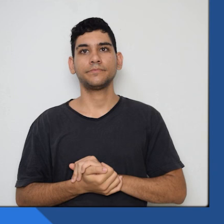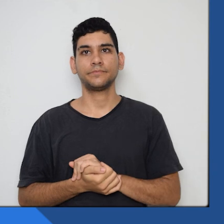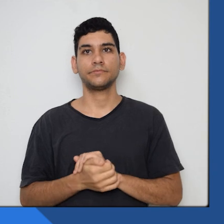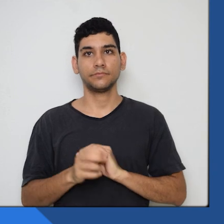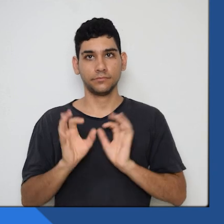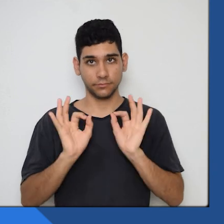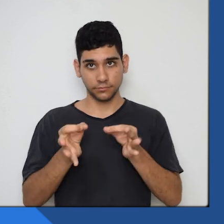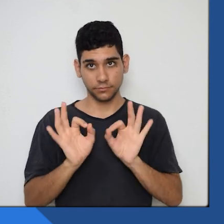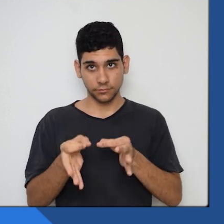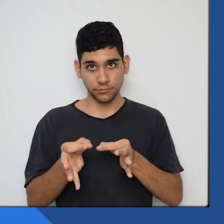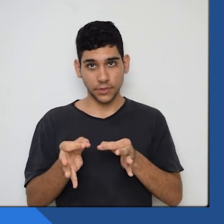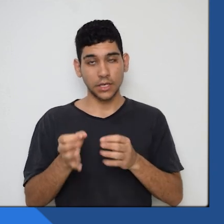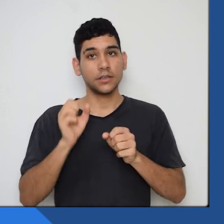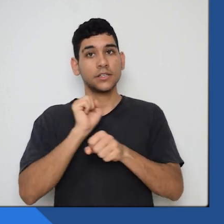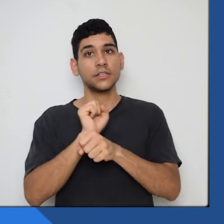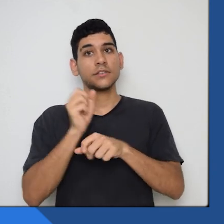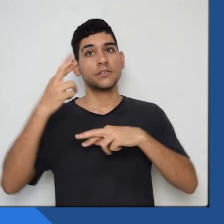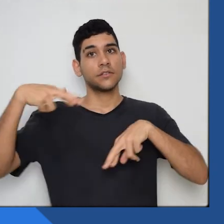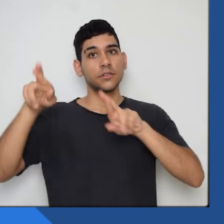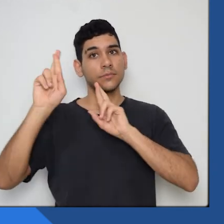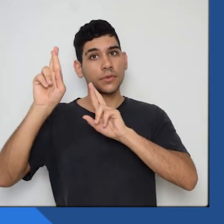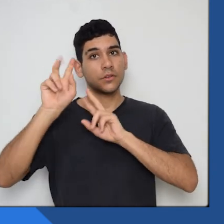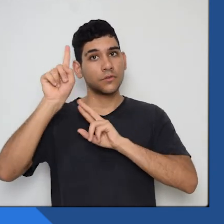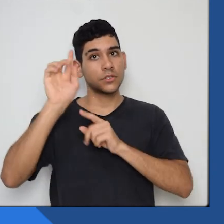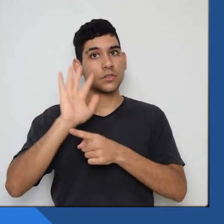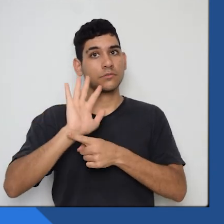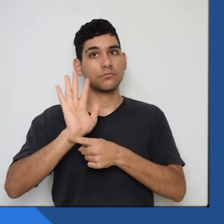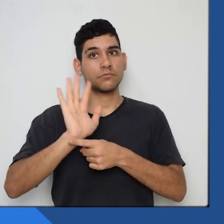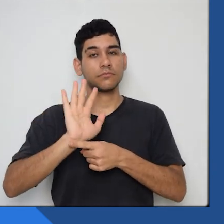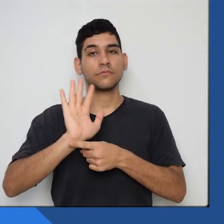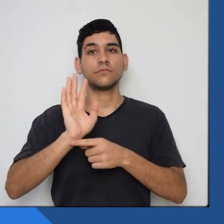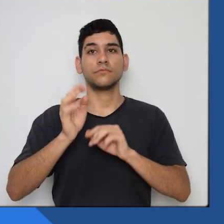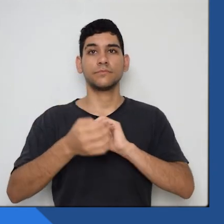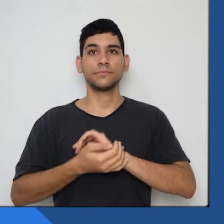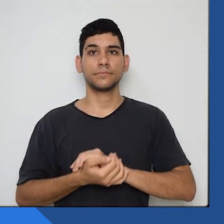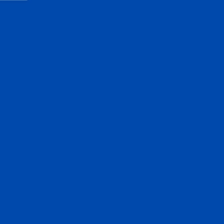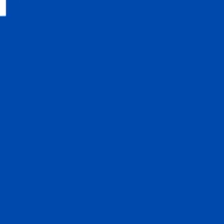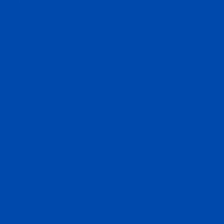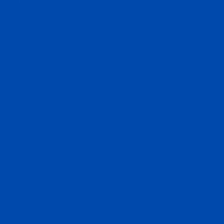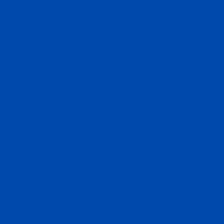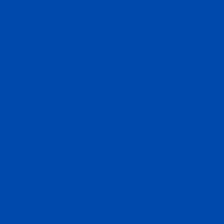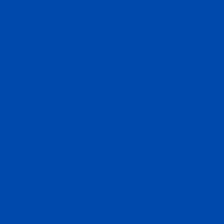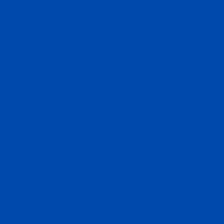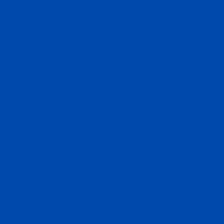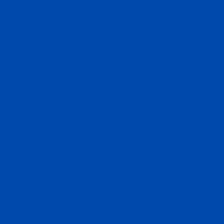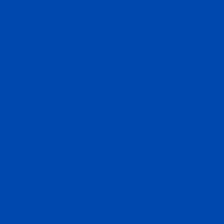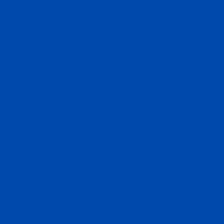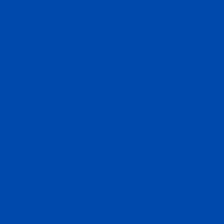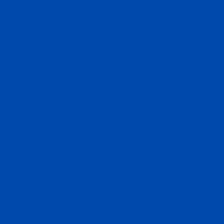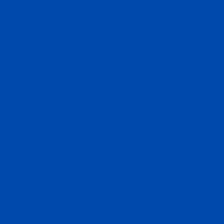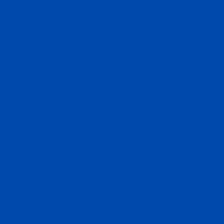a esse questionário. Tá certo? Então, espero vocês lá. Até mais.